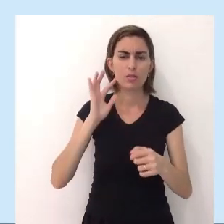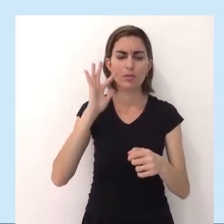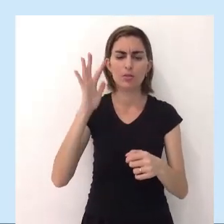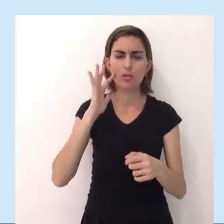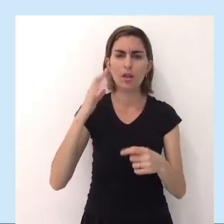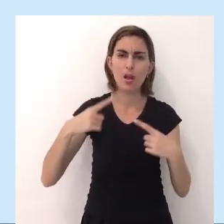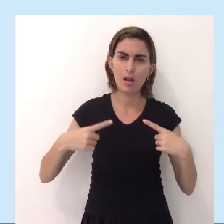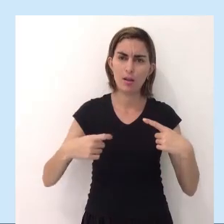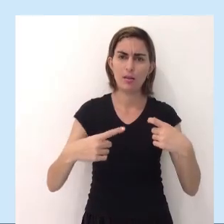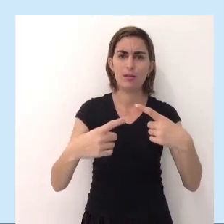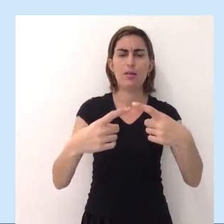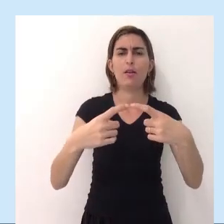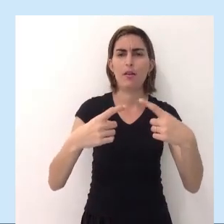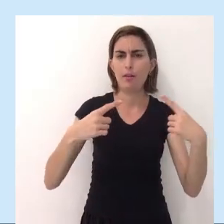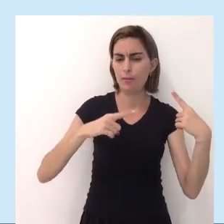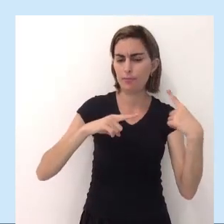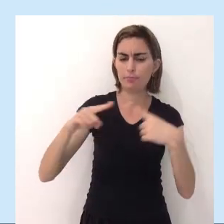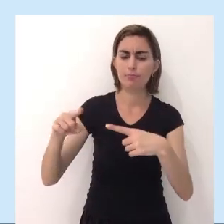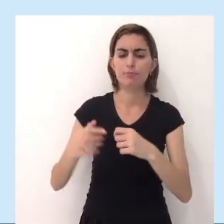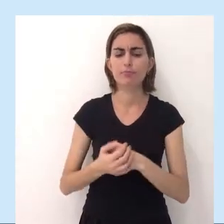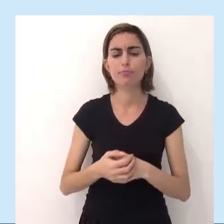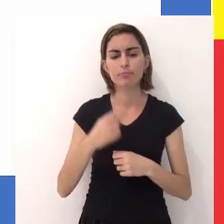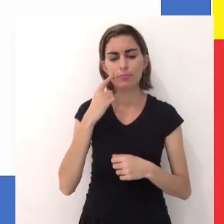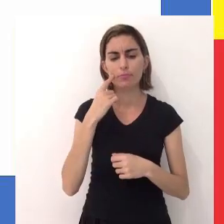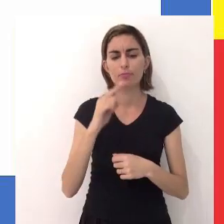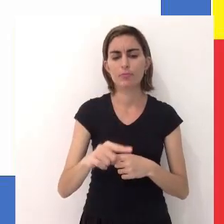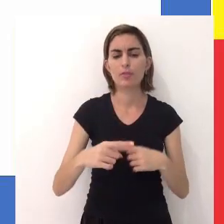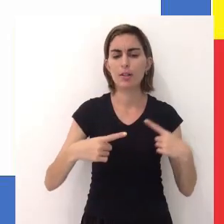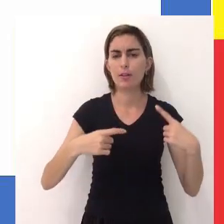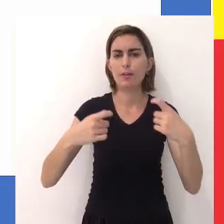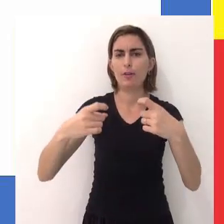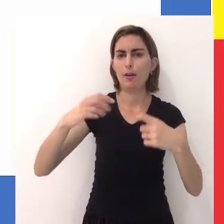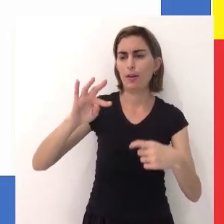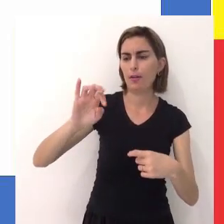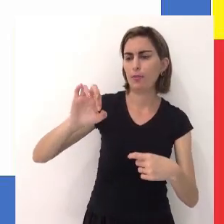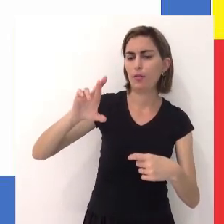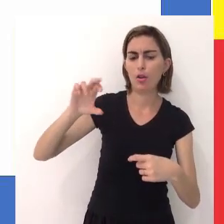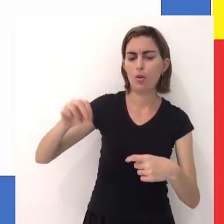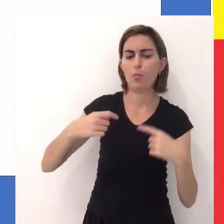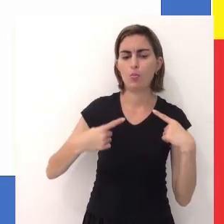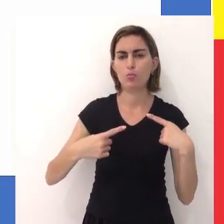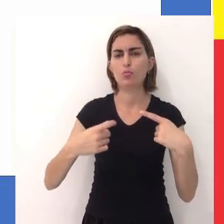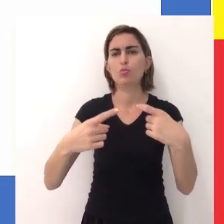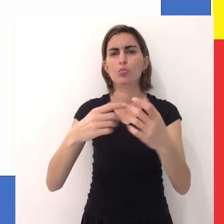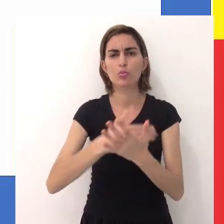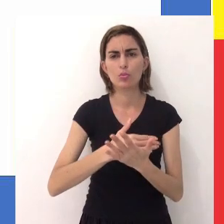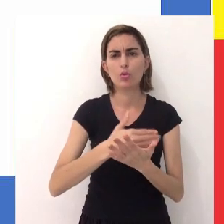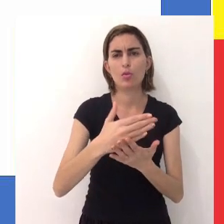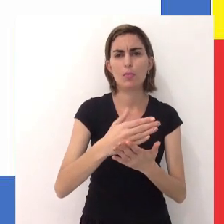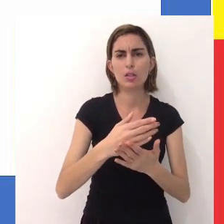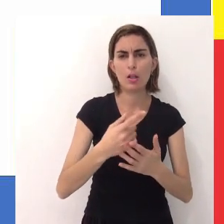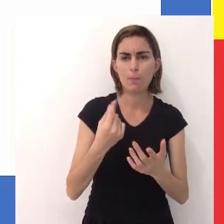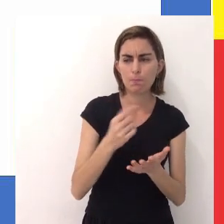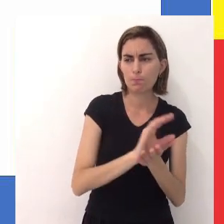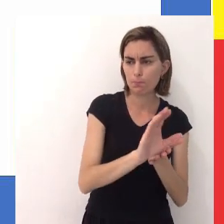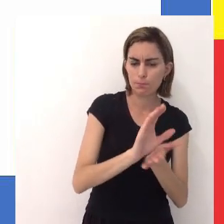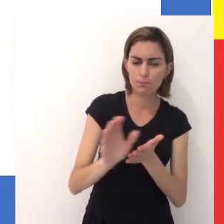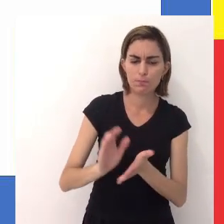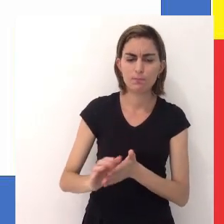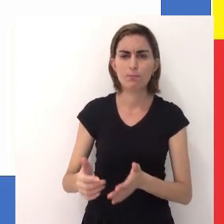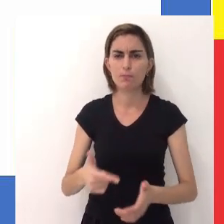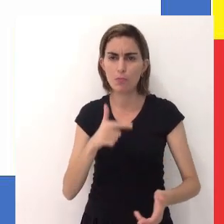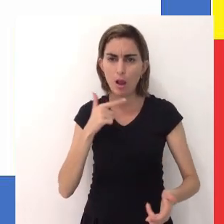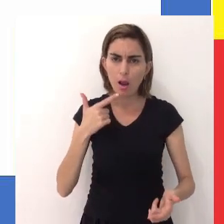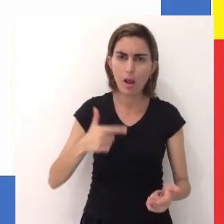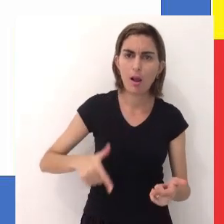teoria chamada de guerra ao terror. Observa mais uma vez na tela. A guerra ao terror foi um conflito, tá? Que eles começaram a investir mais